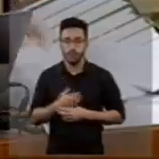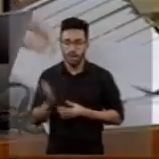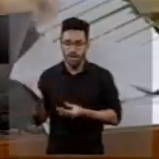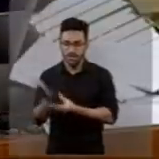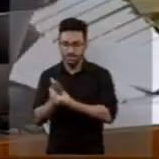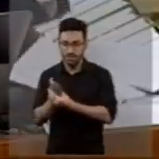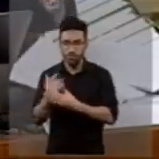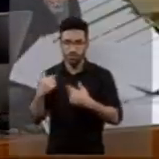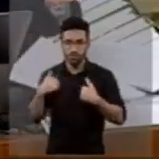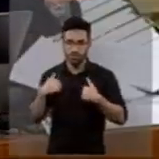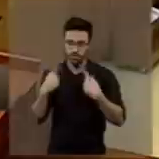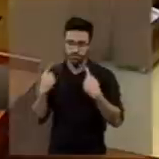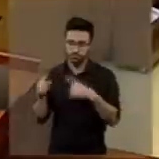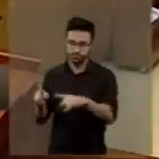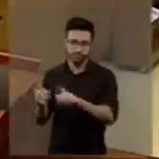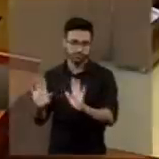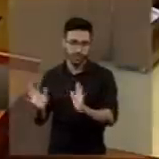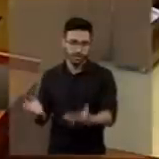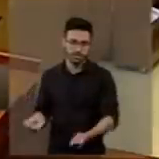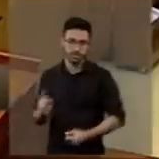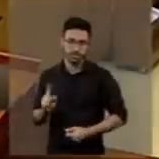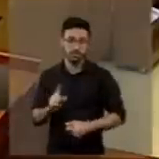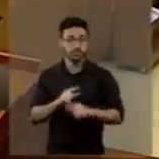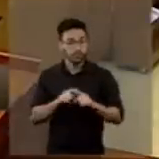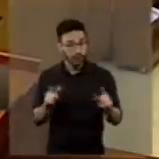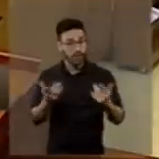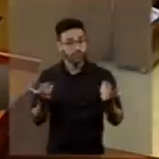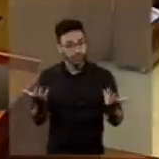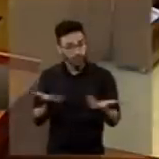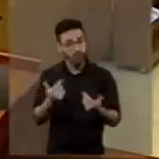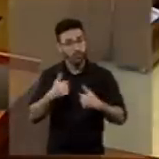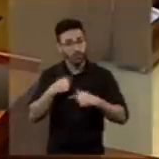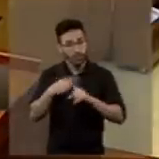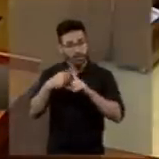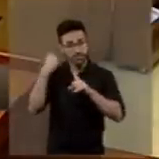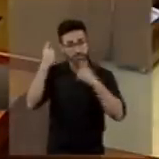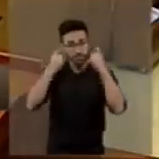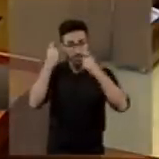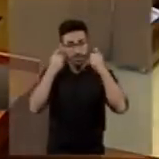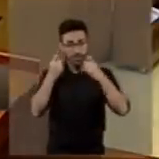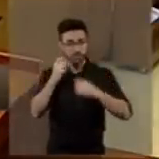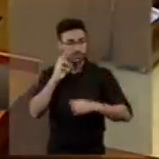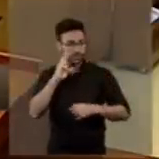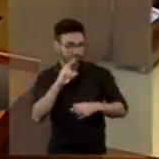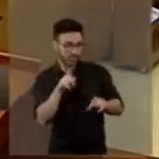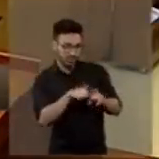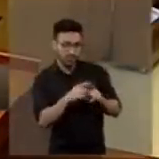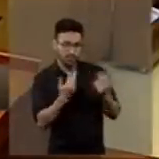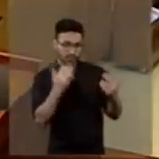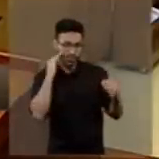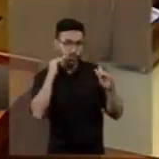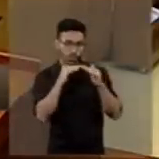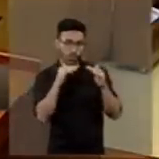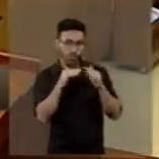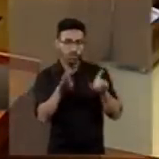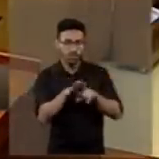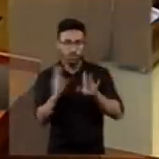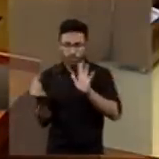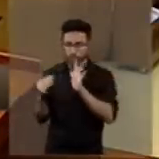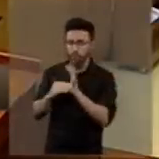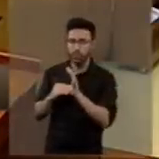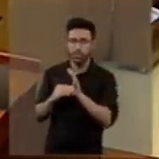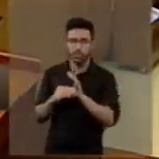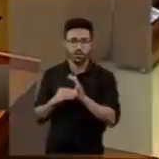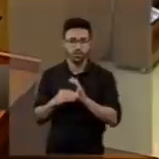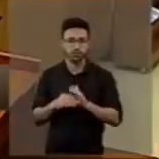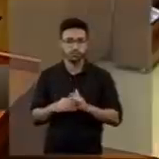a ação, mas eu incluiria agora essa preocupação, e Vossa Excelência parece estar disposta também a fazer, senhor presidente, incluir essa